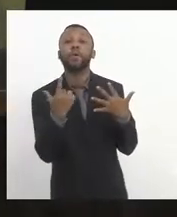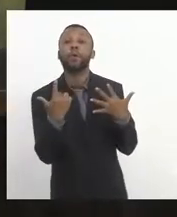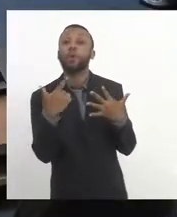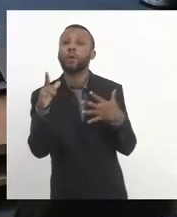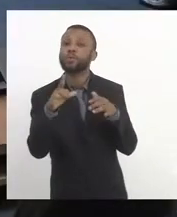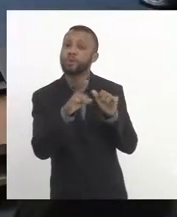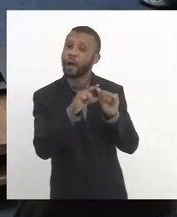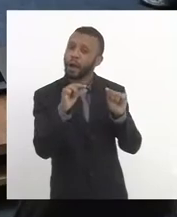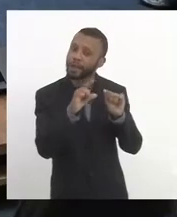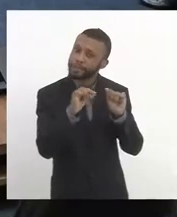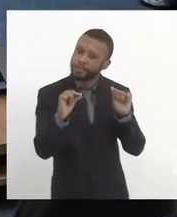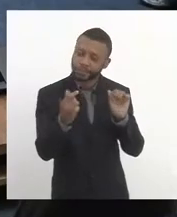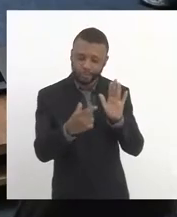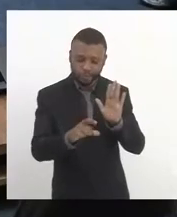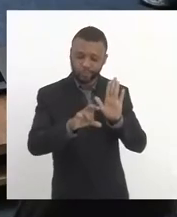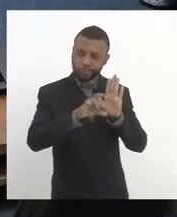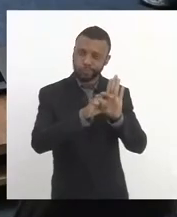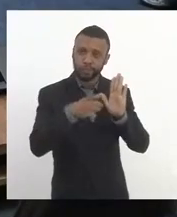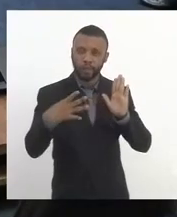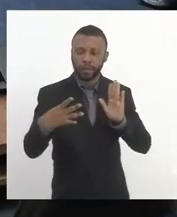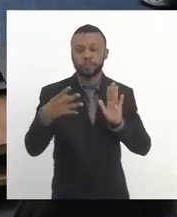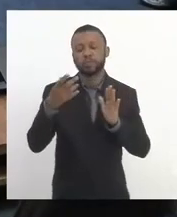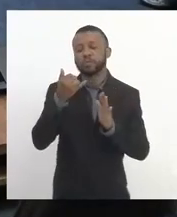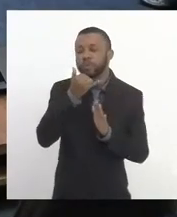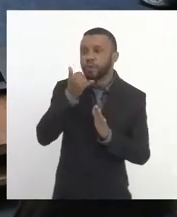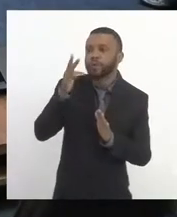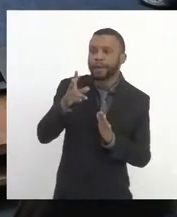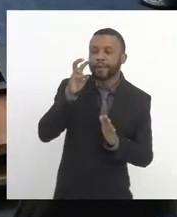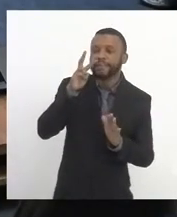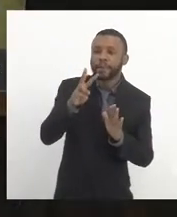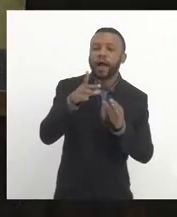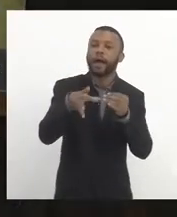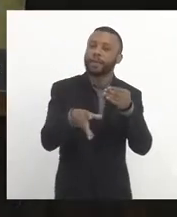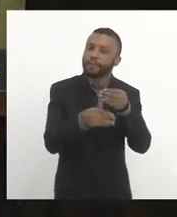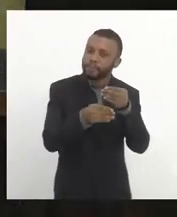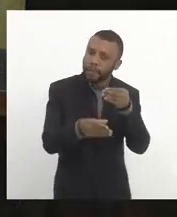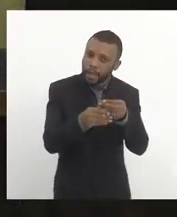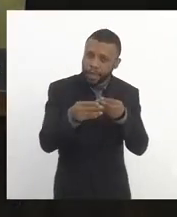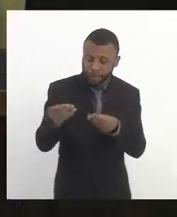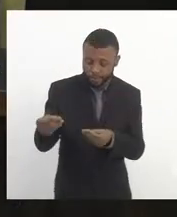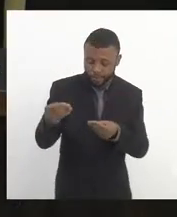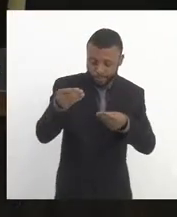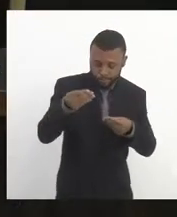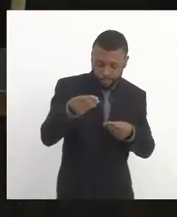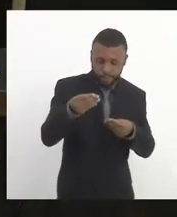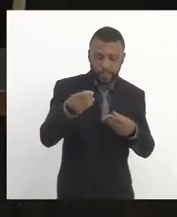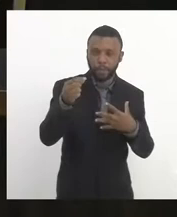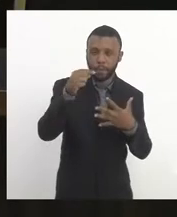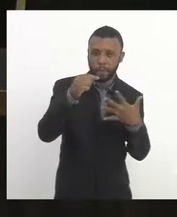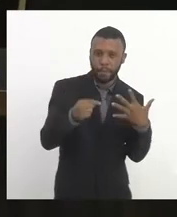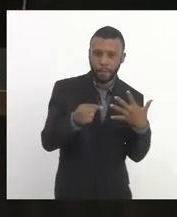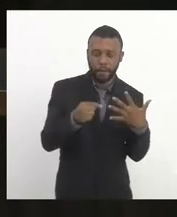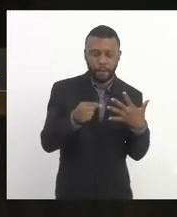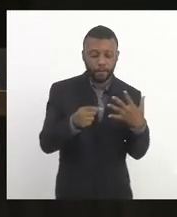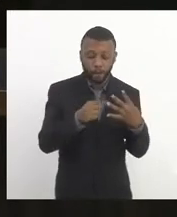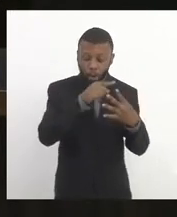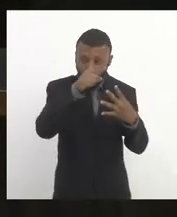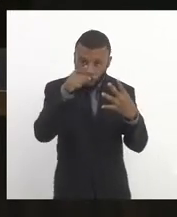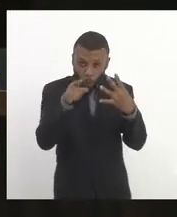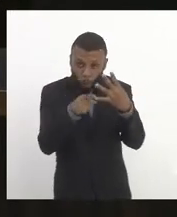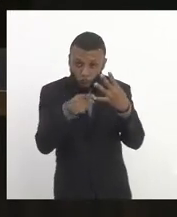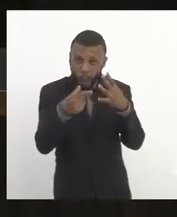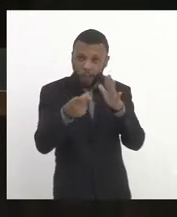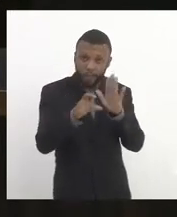só o artigo 4º. Eu já. Bem, em relação às emendas que estão em minhas mãos aqui, eu vi que é o 4º, o